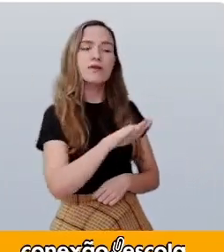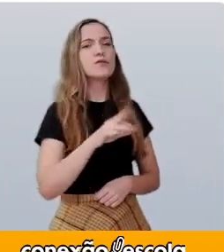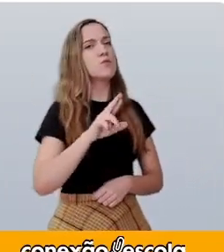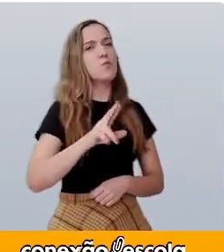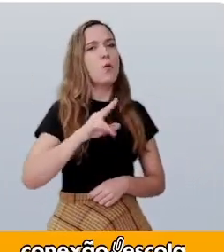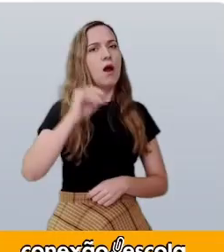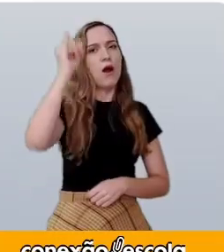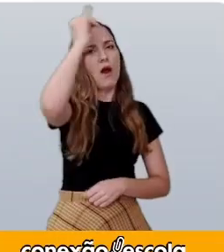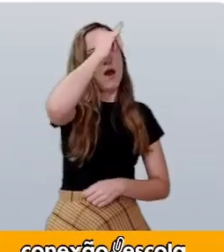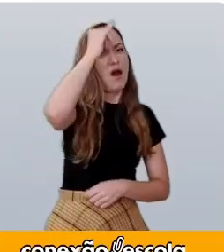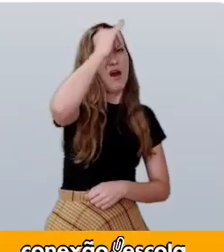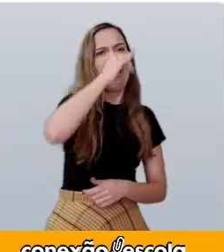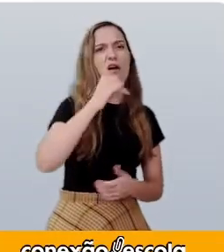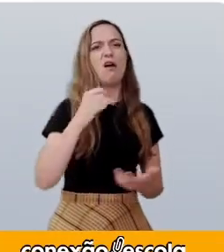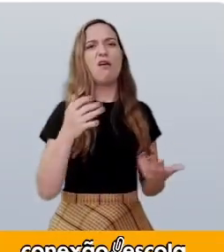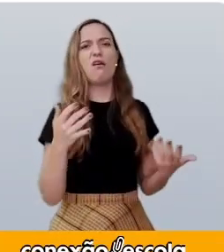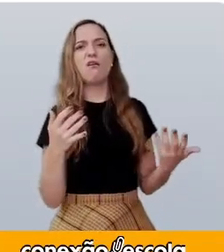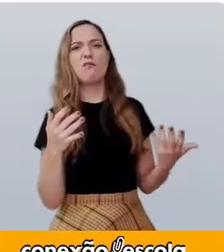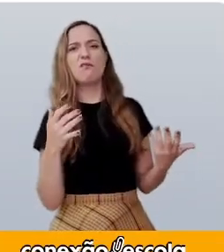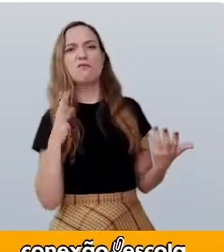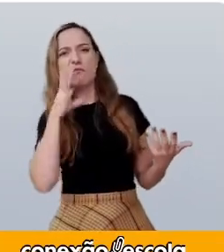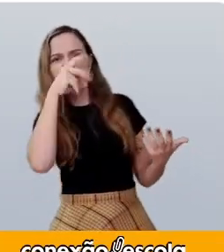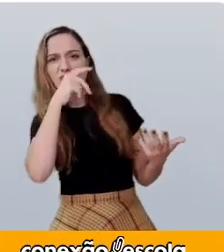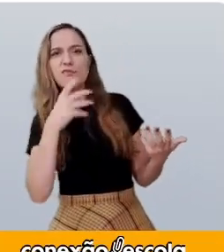tola, ingênua